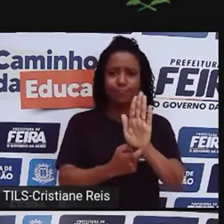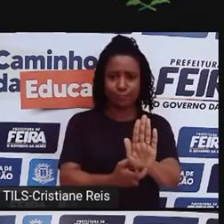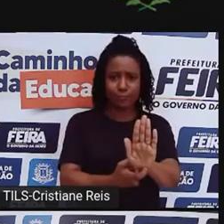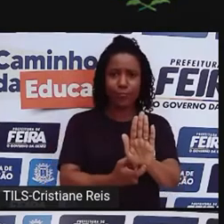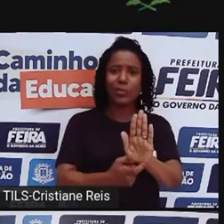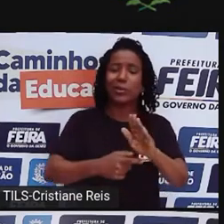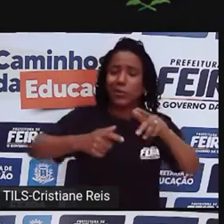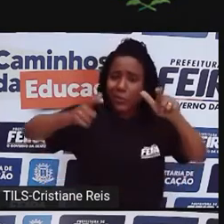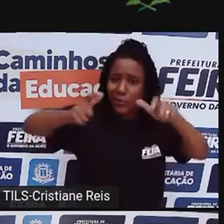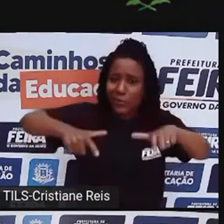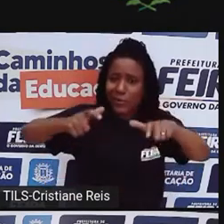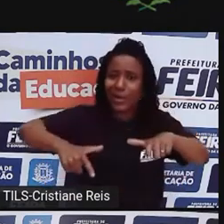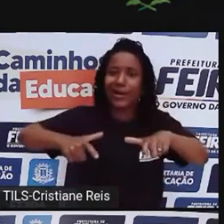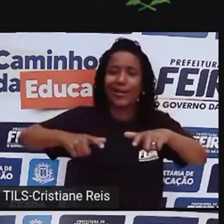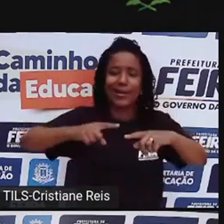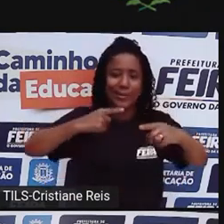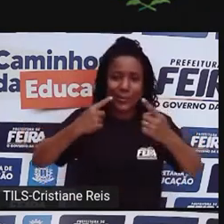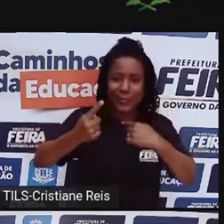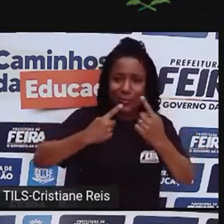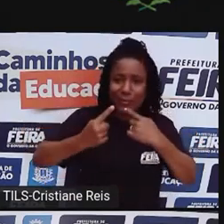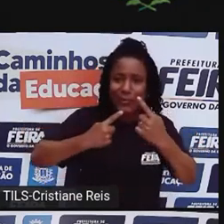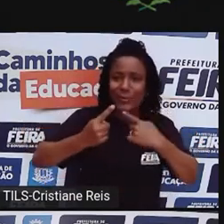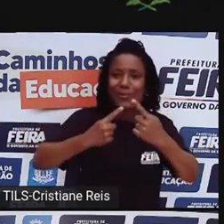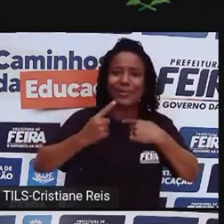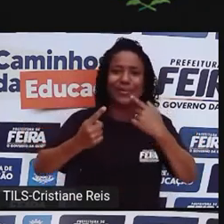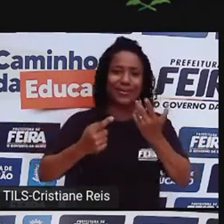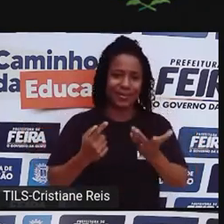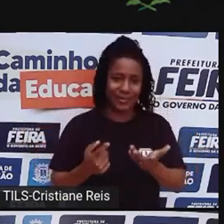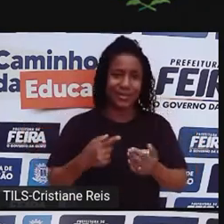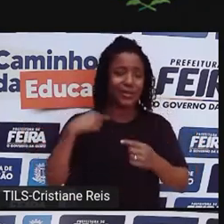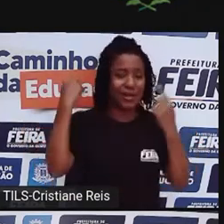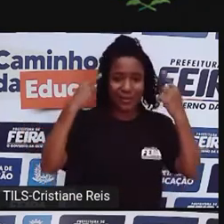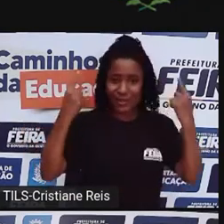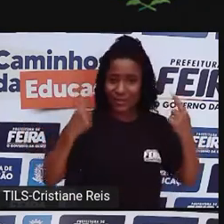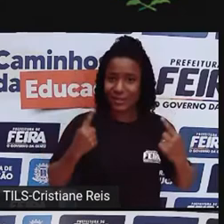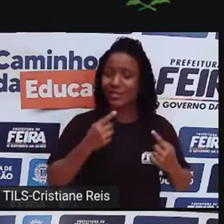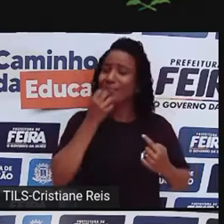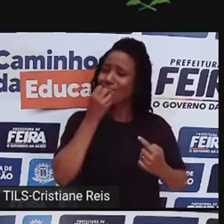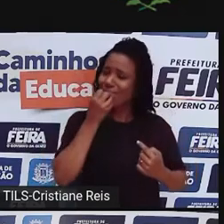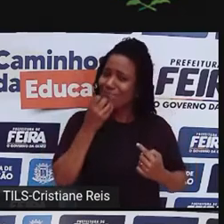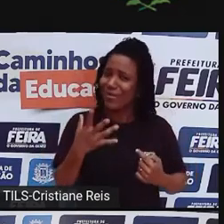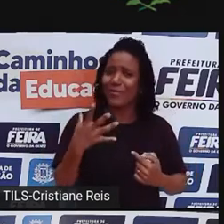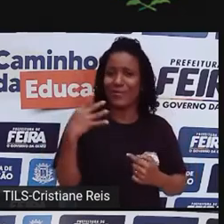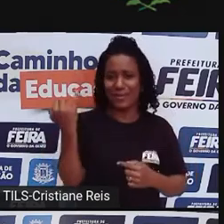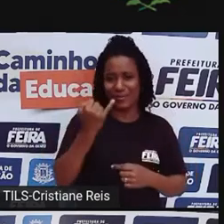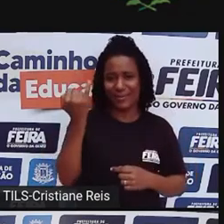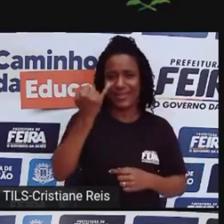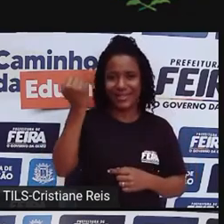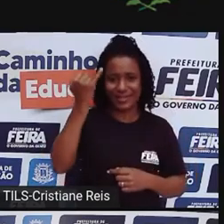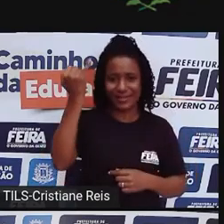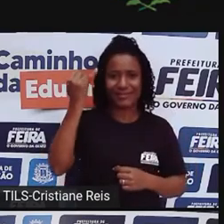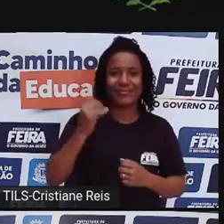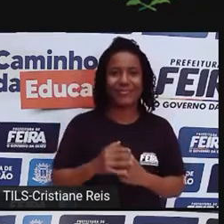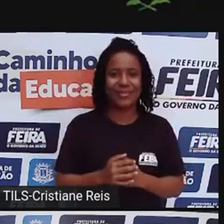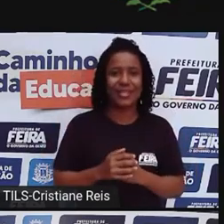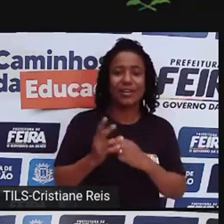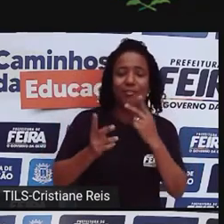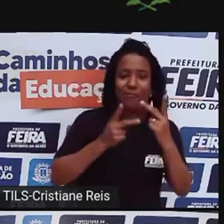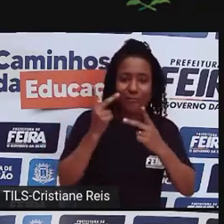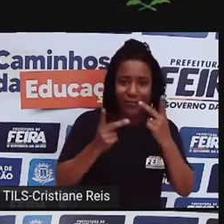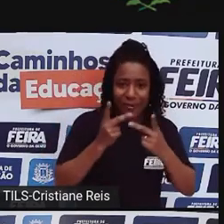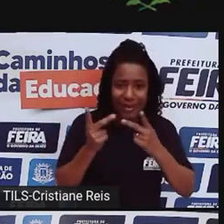falar que o cabelo crespo, o cabelo cacheado é lindo, como esse momento que eu estou tendo agora com você. Então, abrir e falar as